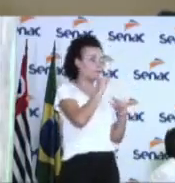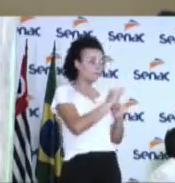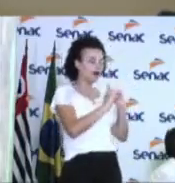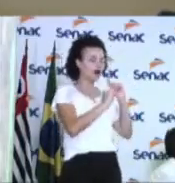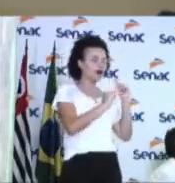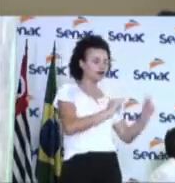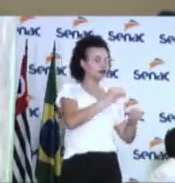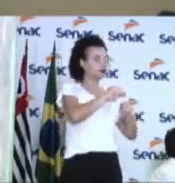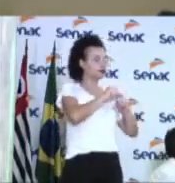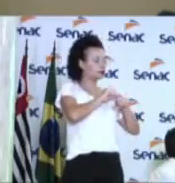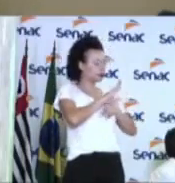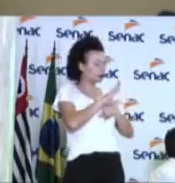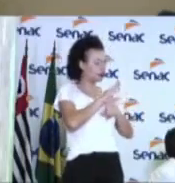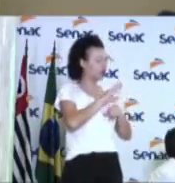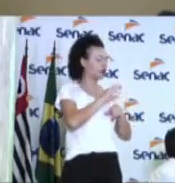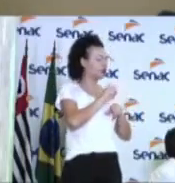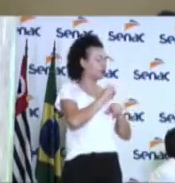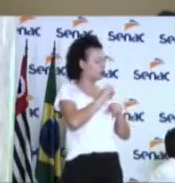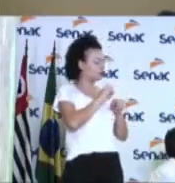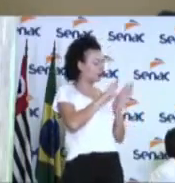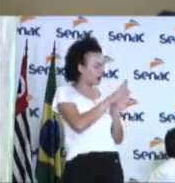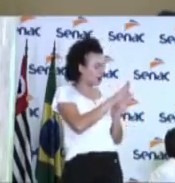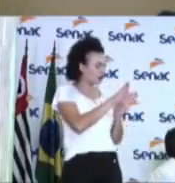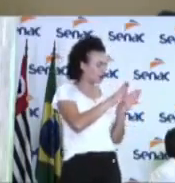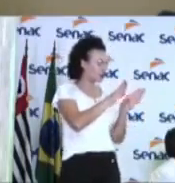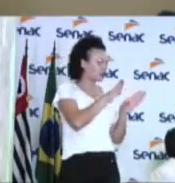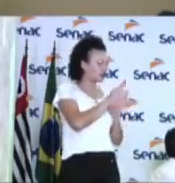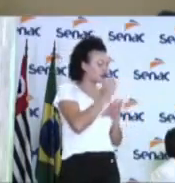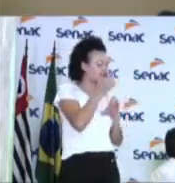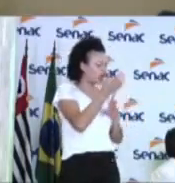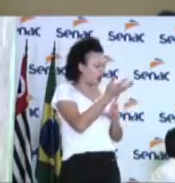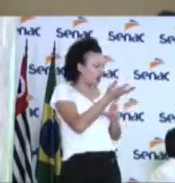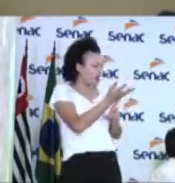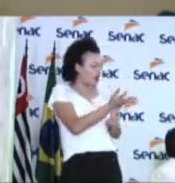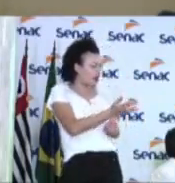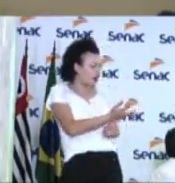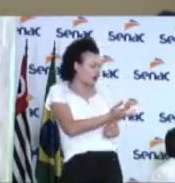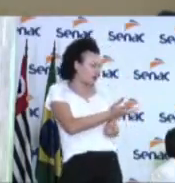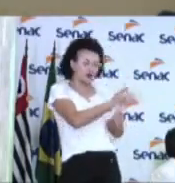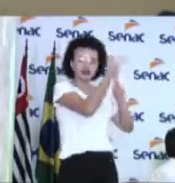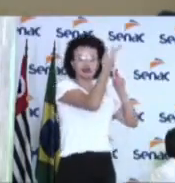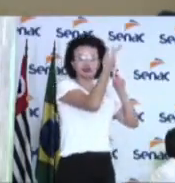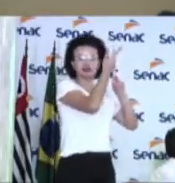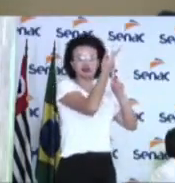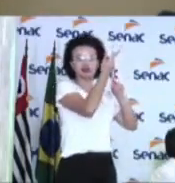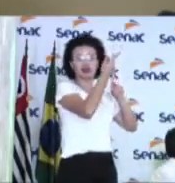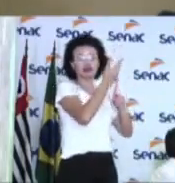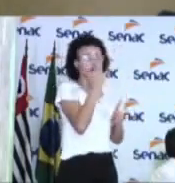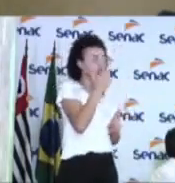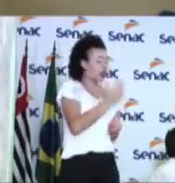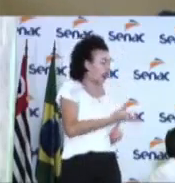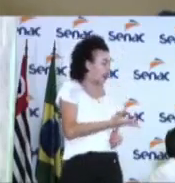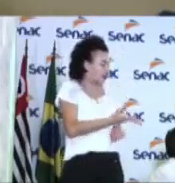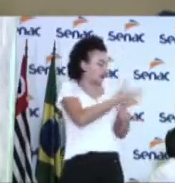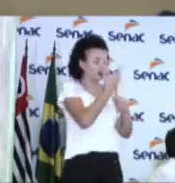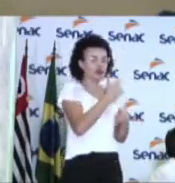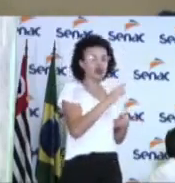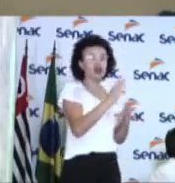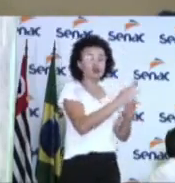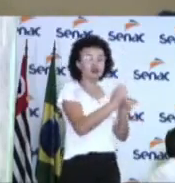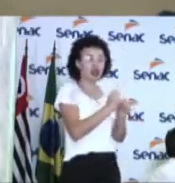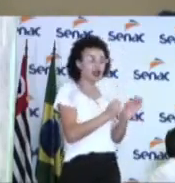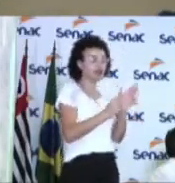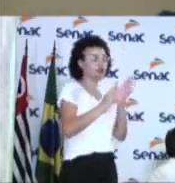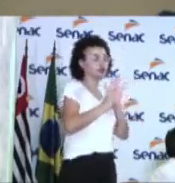você vai convencendo e isso é cada vez mais fácil quando você vai tendo já resultados, né? Quando você já